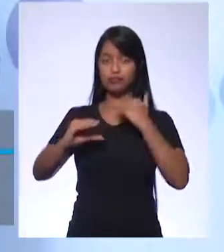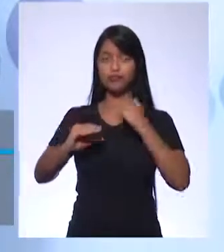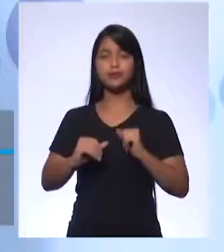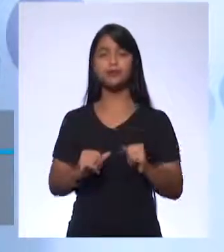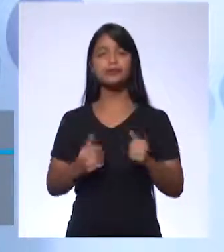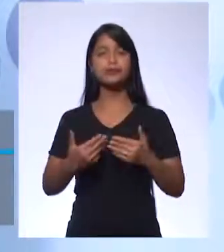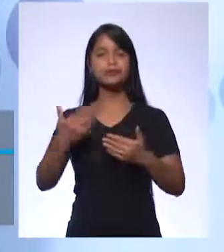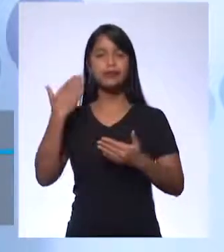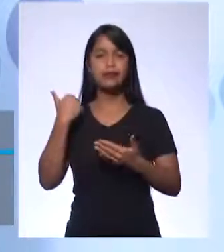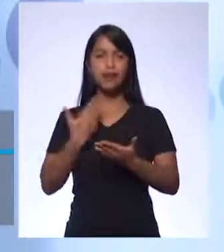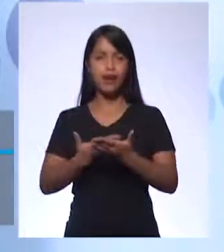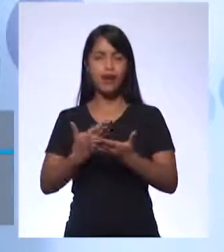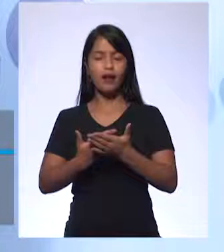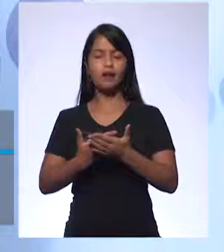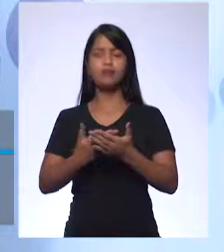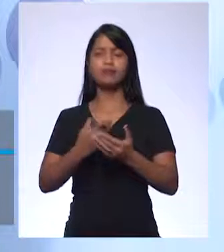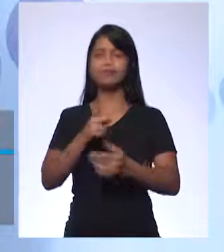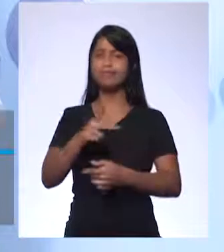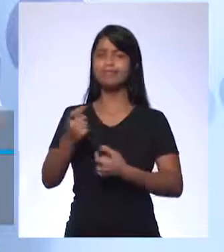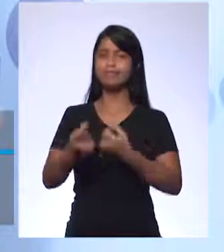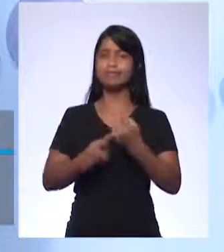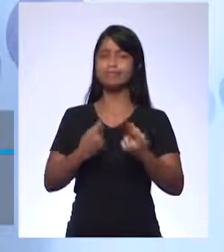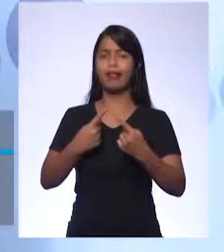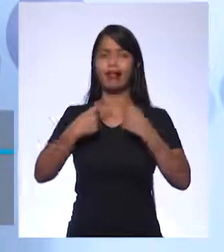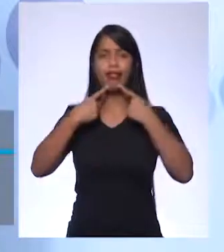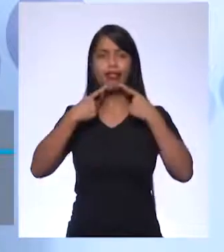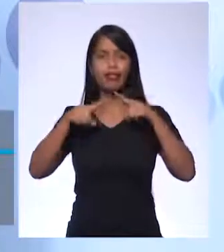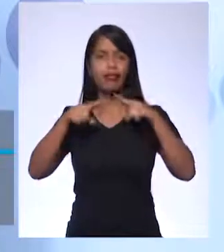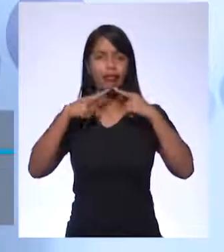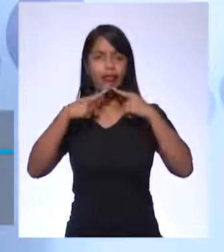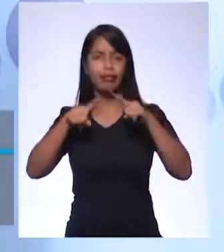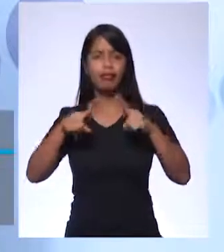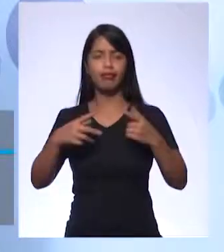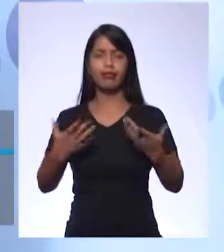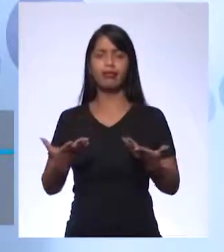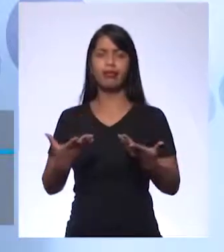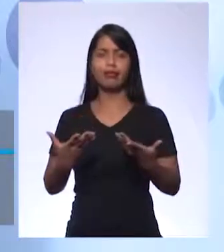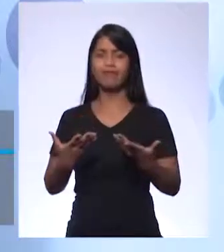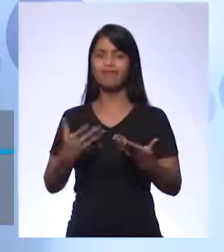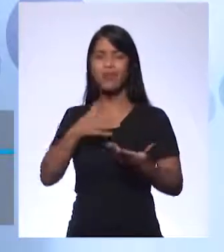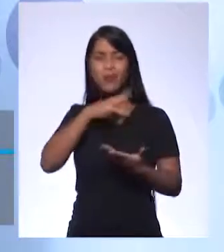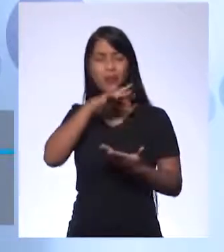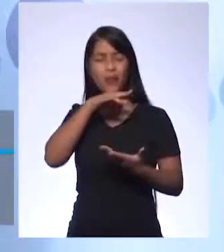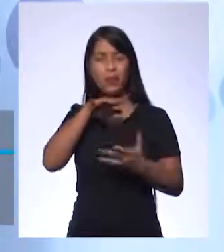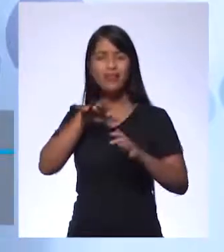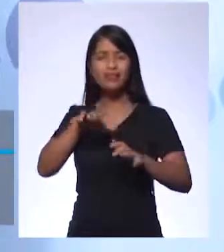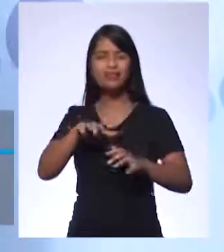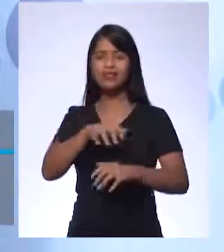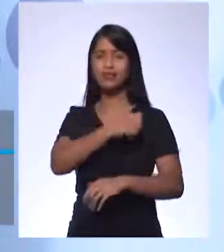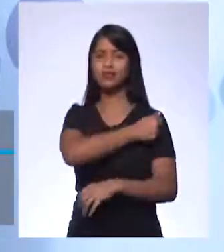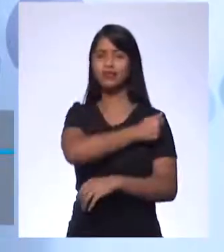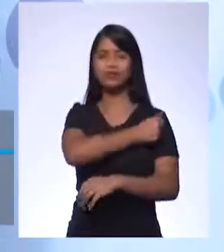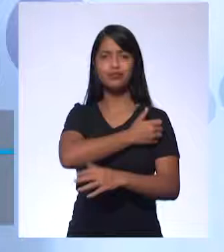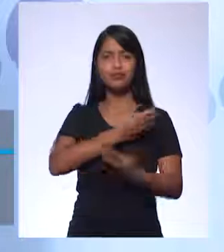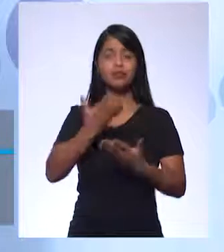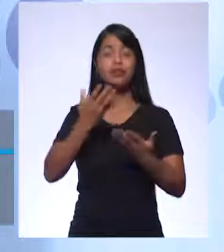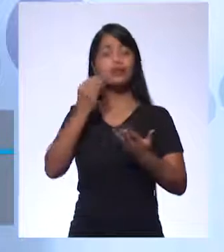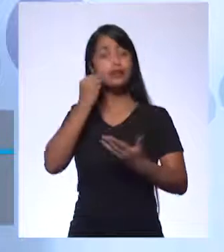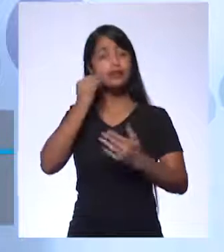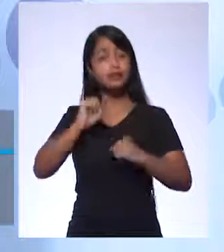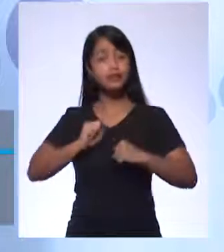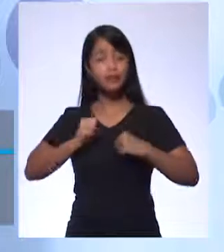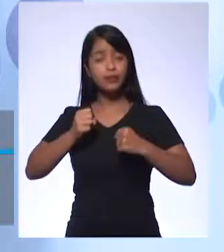professores reclamaram que estava muito indireta, a participação dos alunos estava ruim. Então vamos tentar fazer essa ponte, como a gente